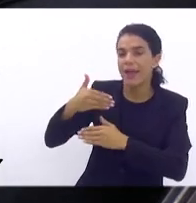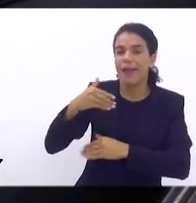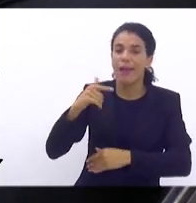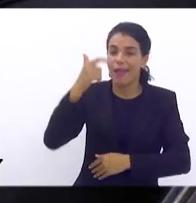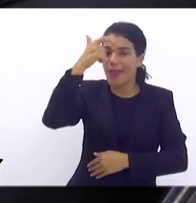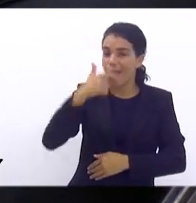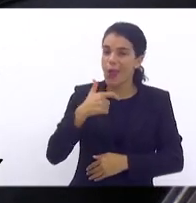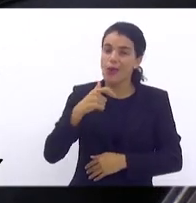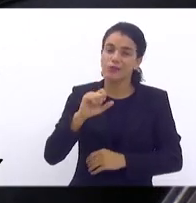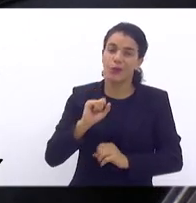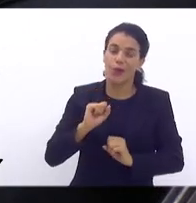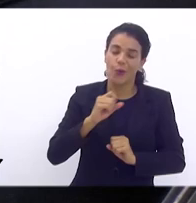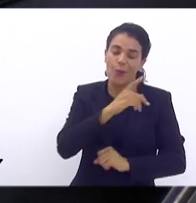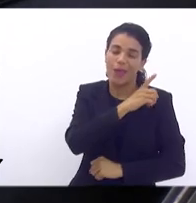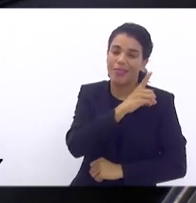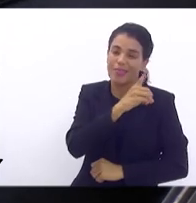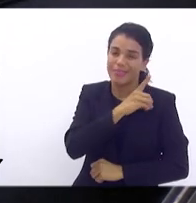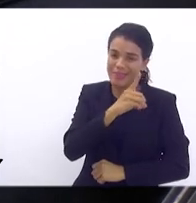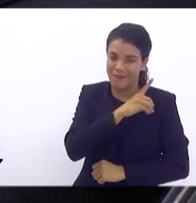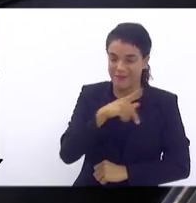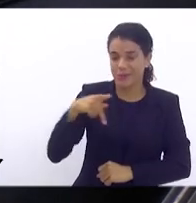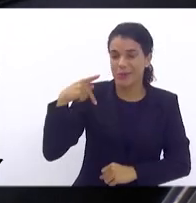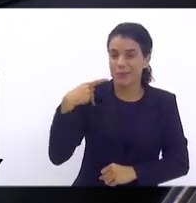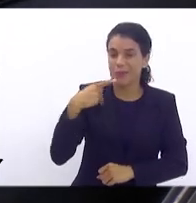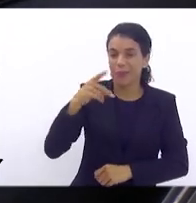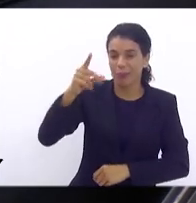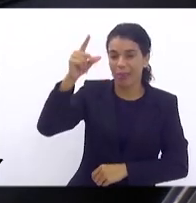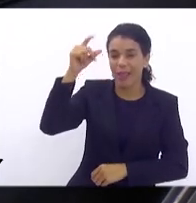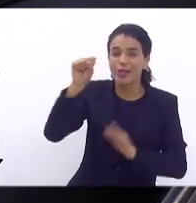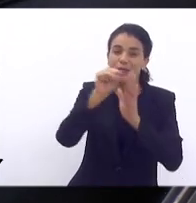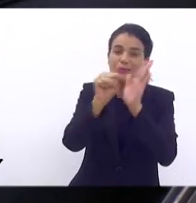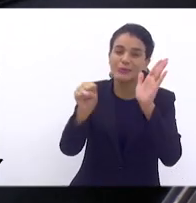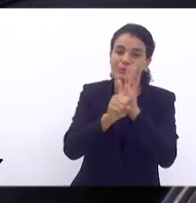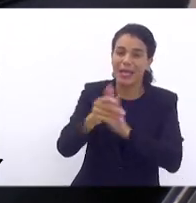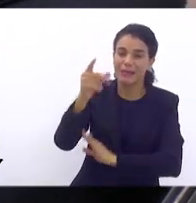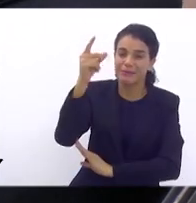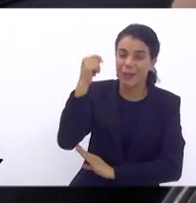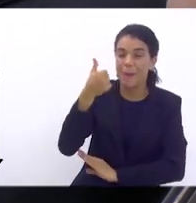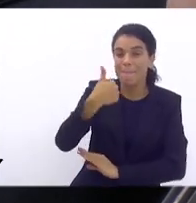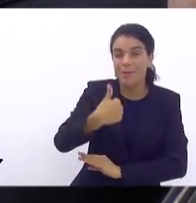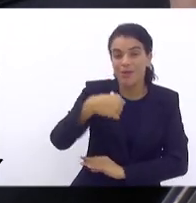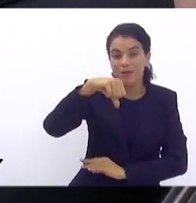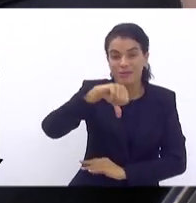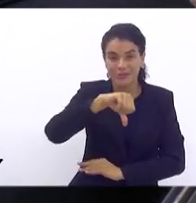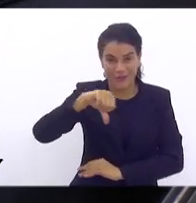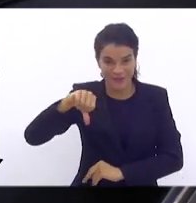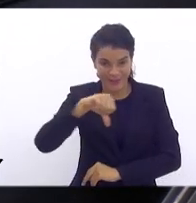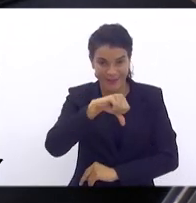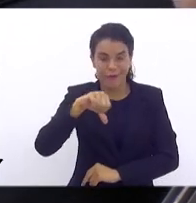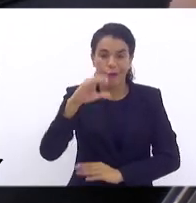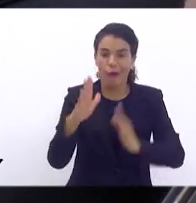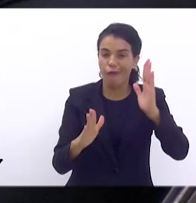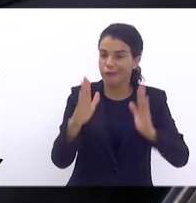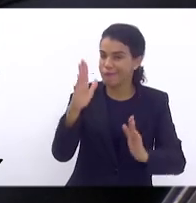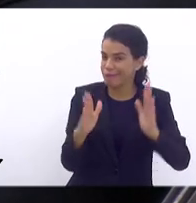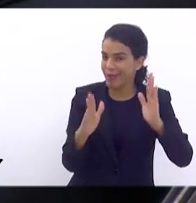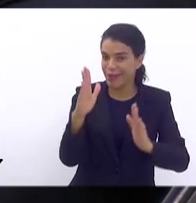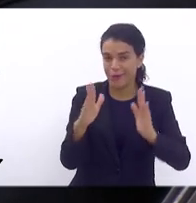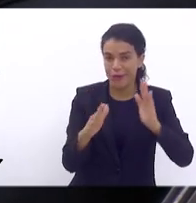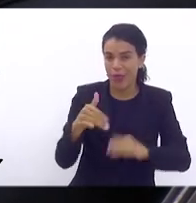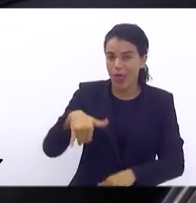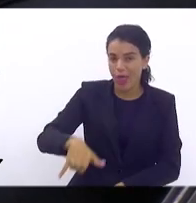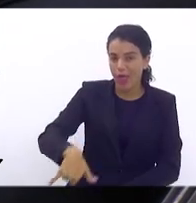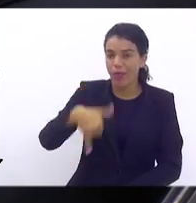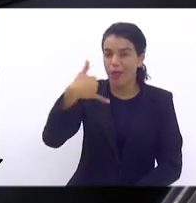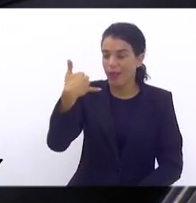defensora do século passado ingressei na Defensoria Pública aqui do Rio de Janeiro em 1999 uma época que o